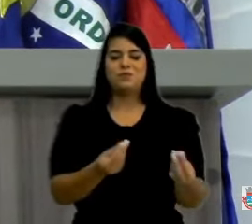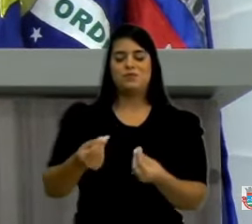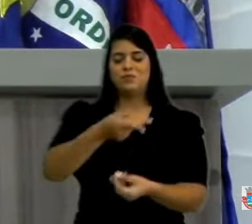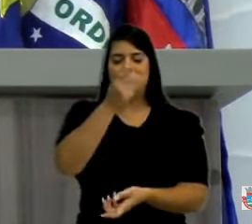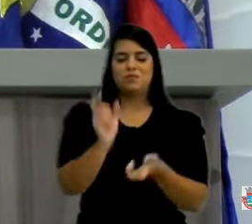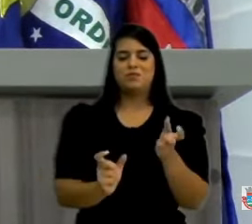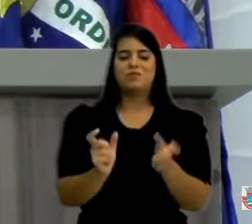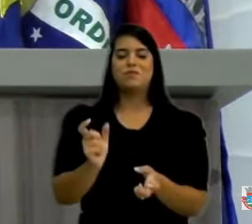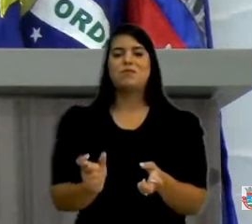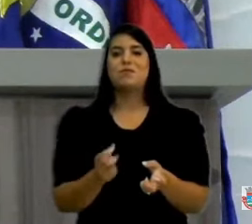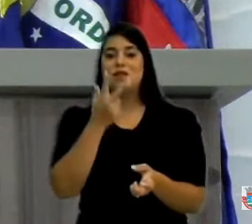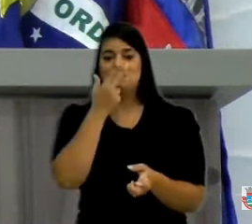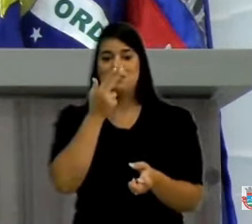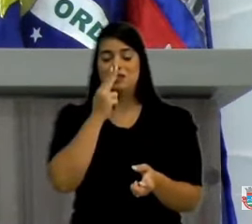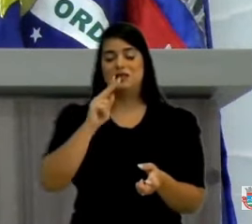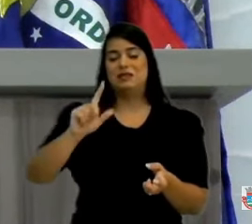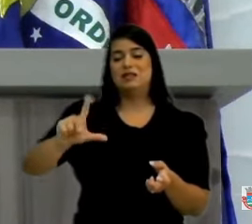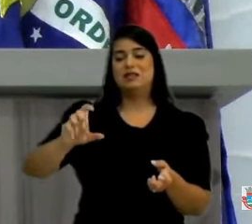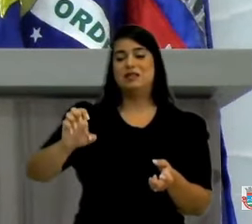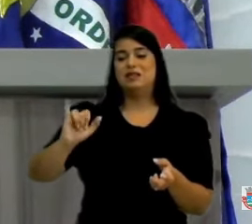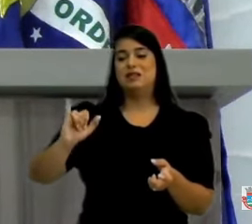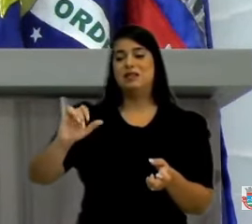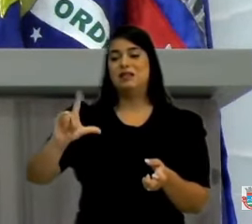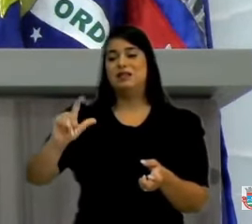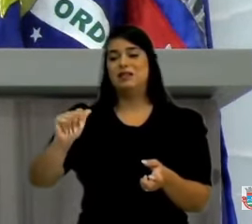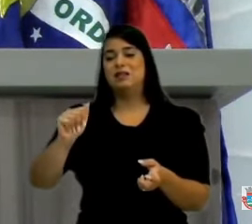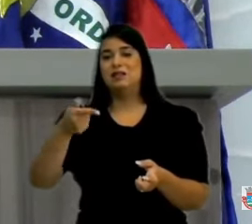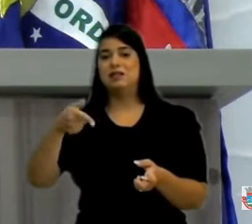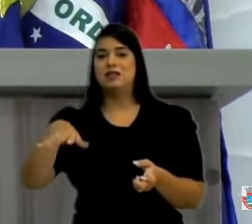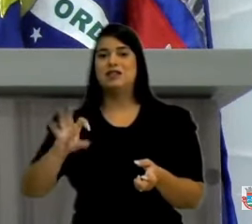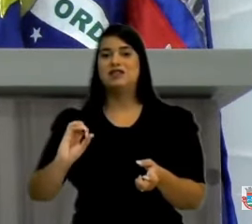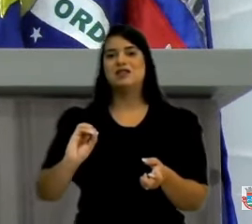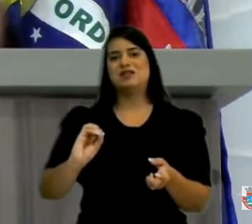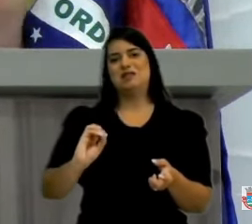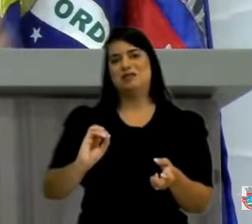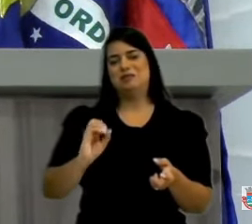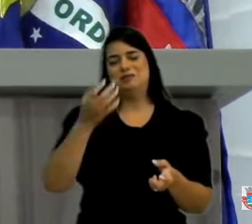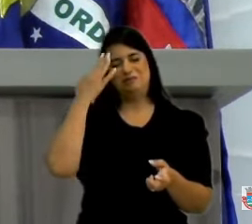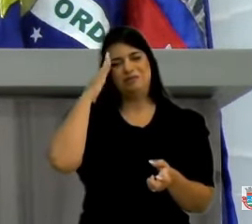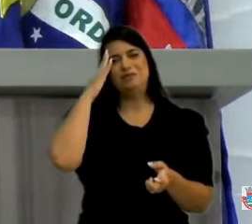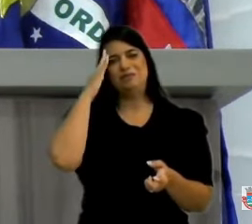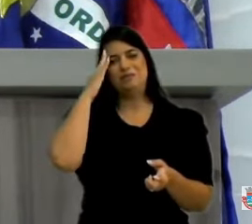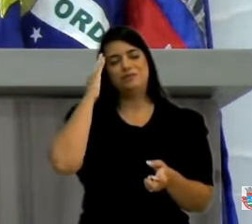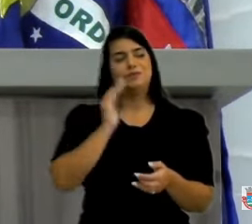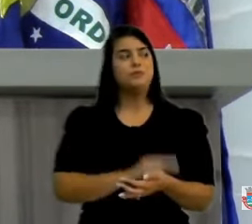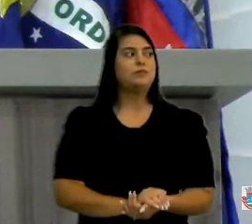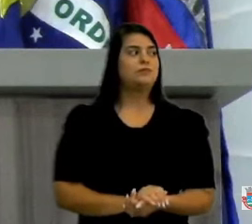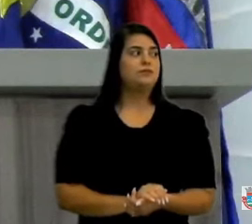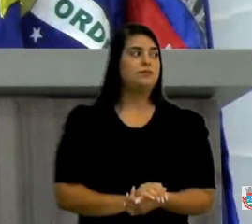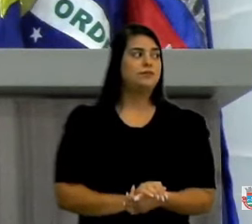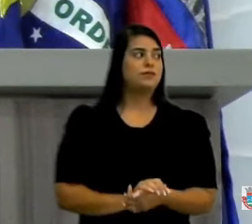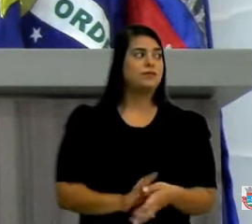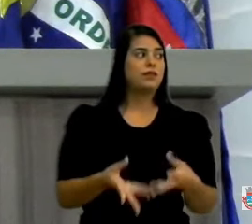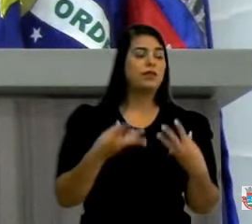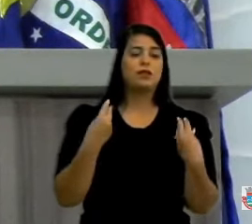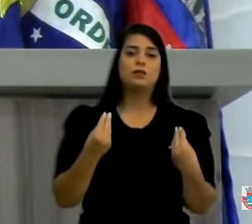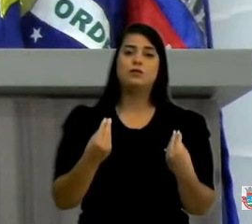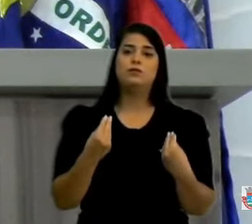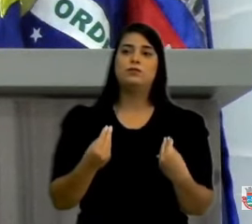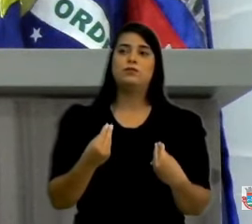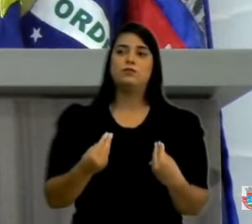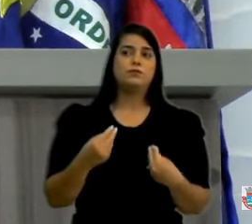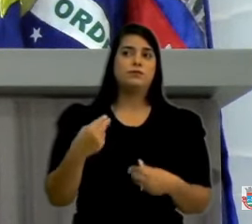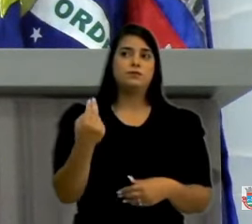feito leilão. Quem der mais é o privilegiado. Minha gente, a